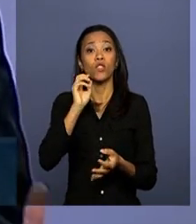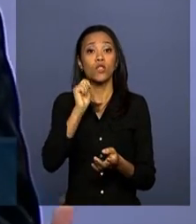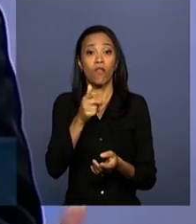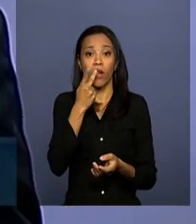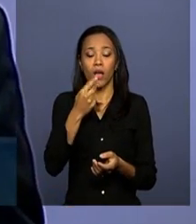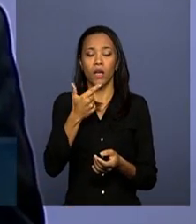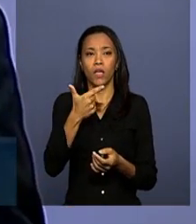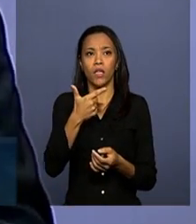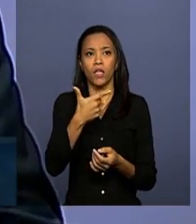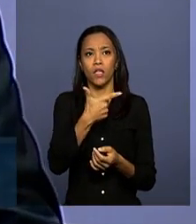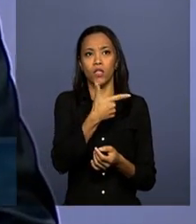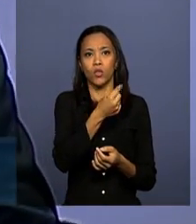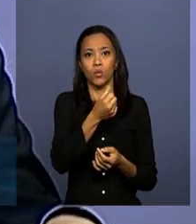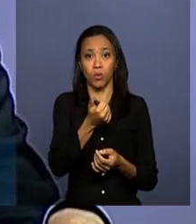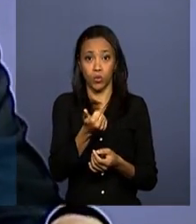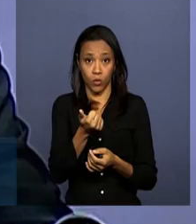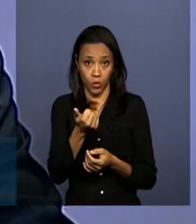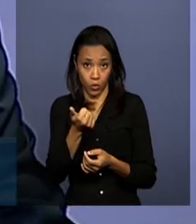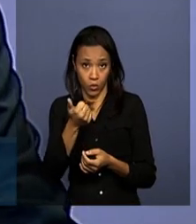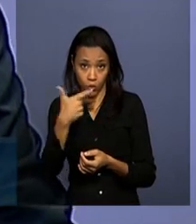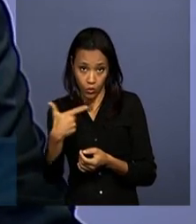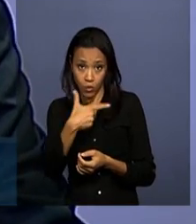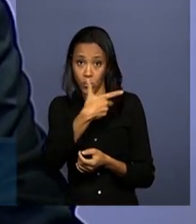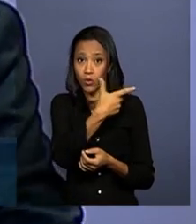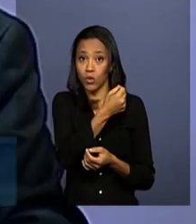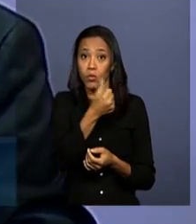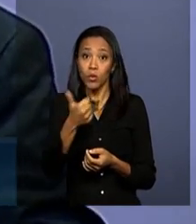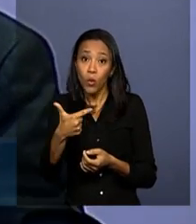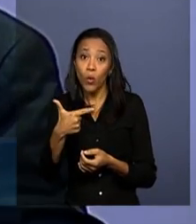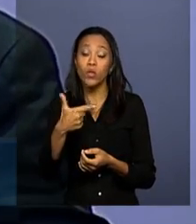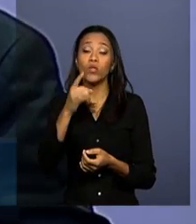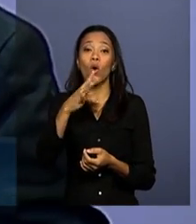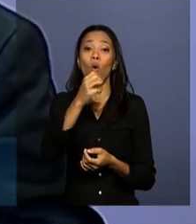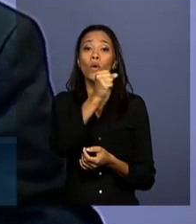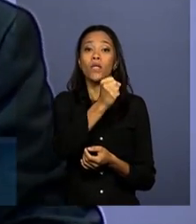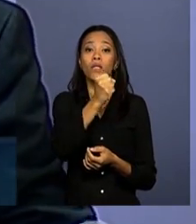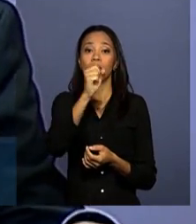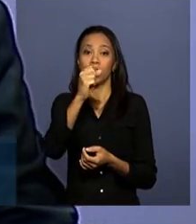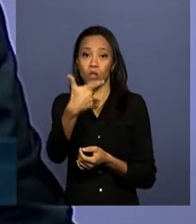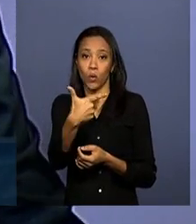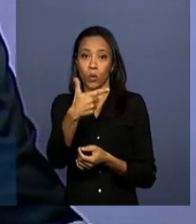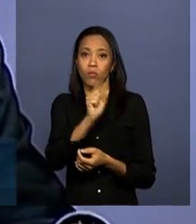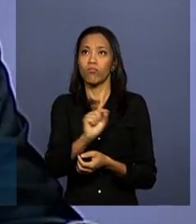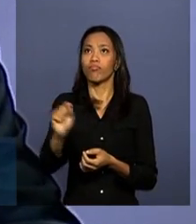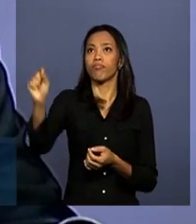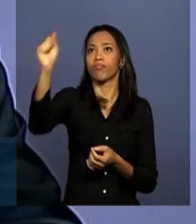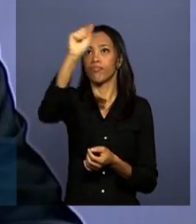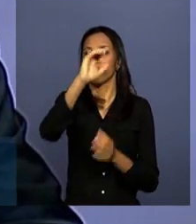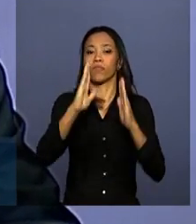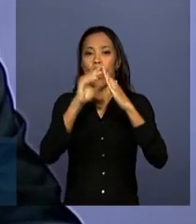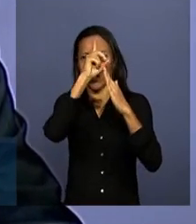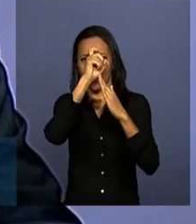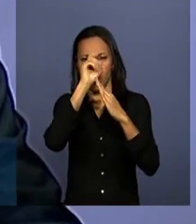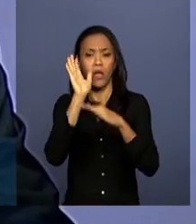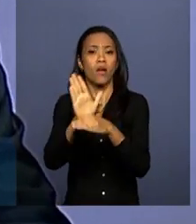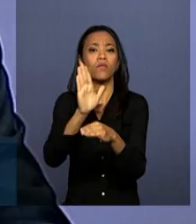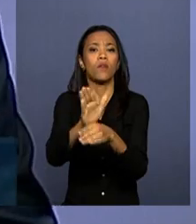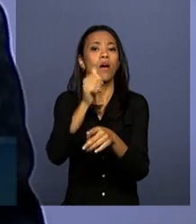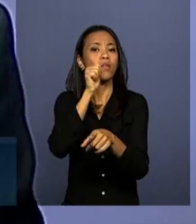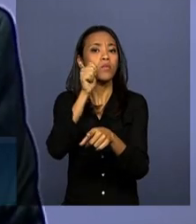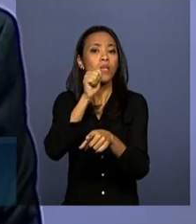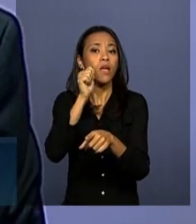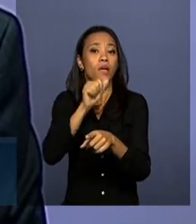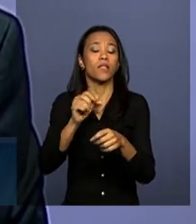em 2002, nós tínhamos no Brasil apenas 82 serviços que estavam aptos a atender mulheres vítimas de violência.